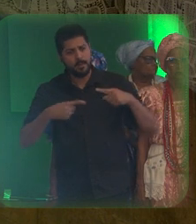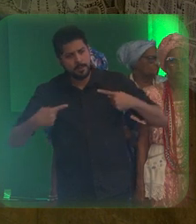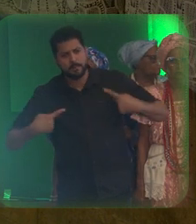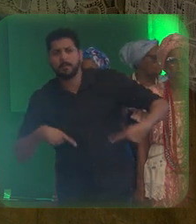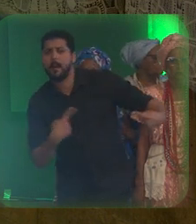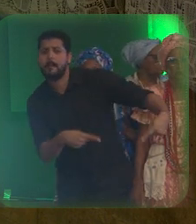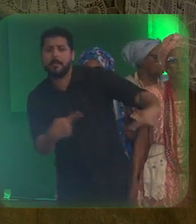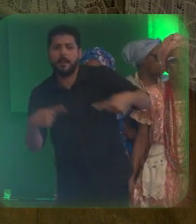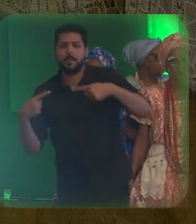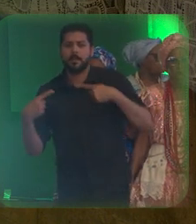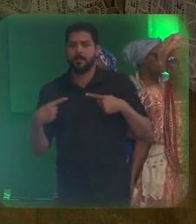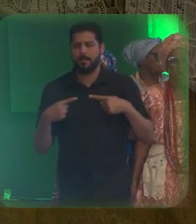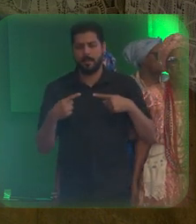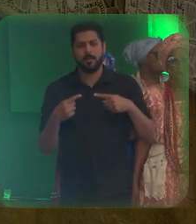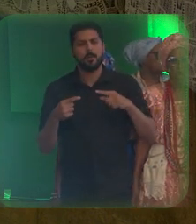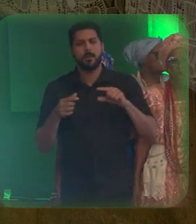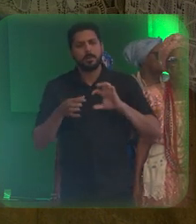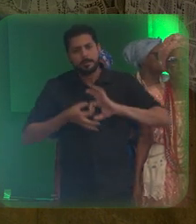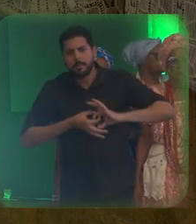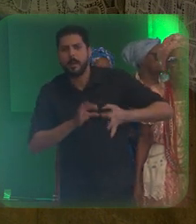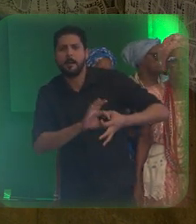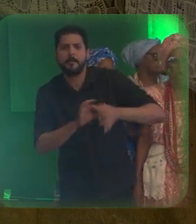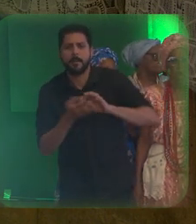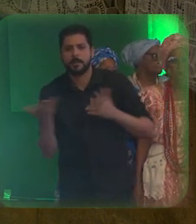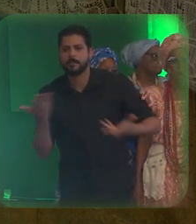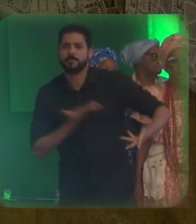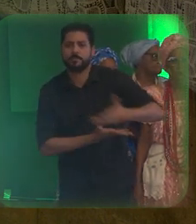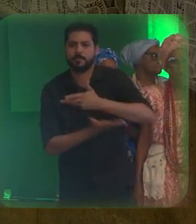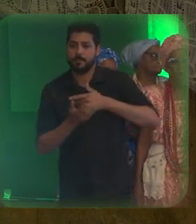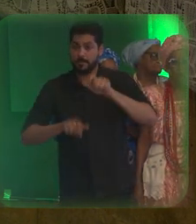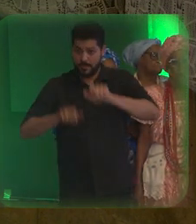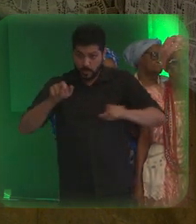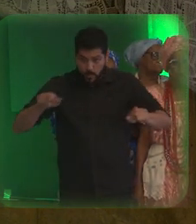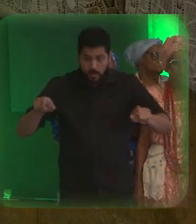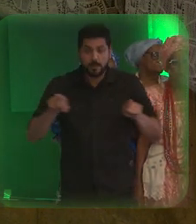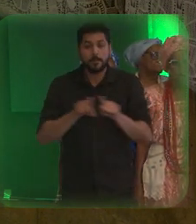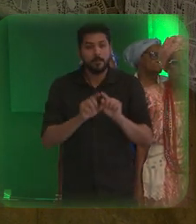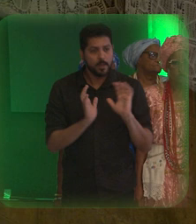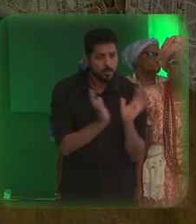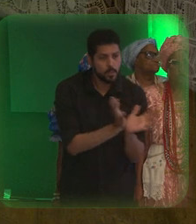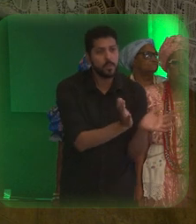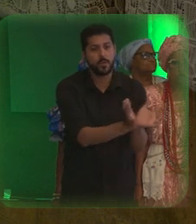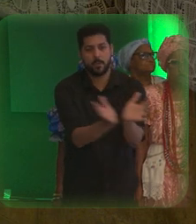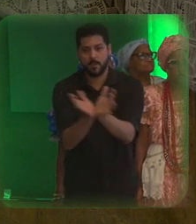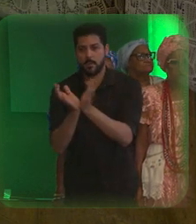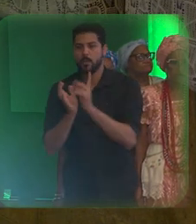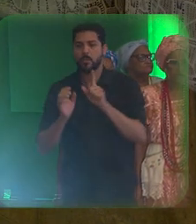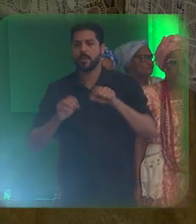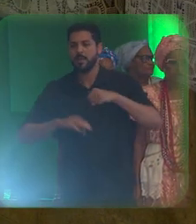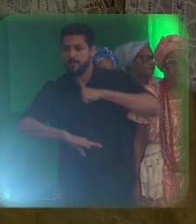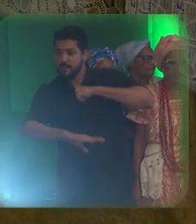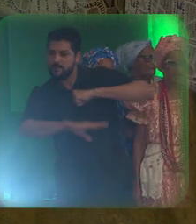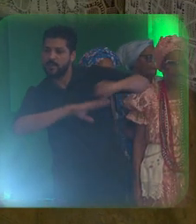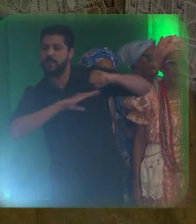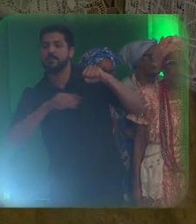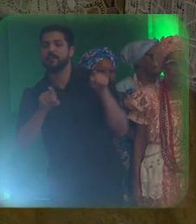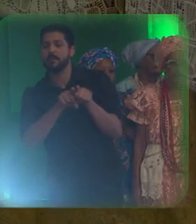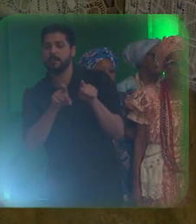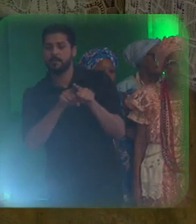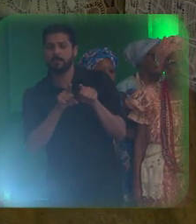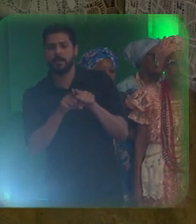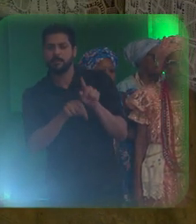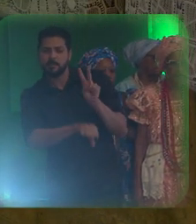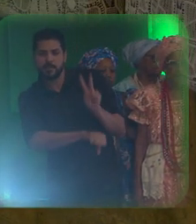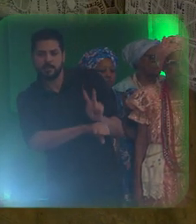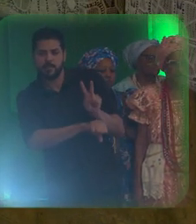construtivos e engajar de maneira ativa tanto indivíduos quanto grupos na defesa e na preservação dos